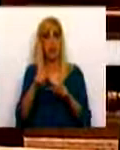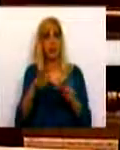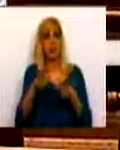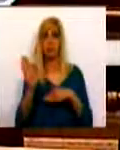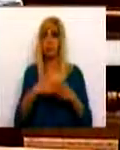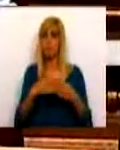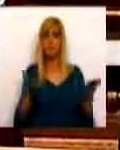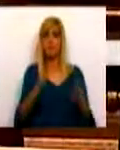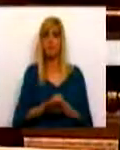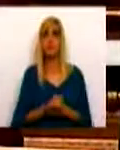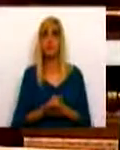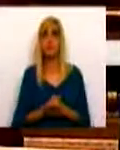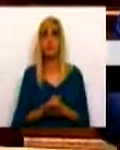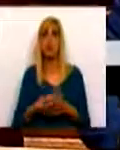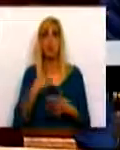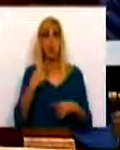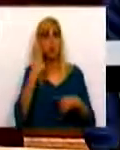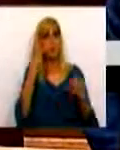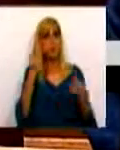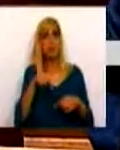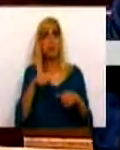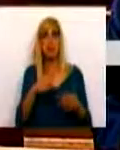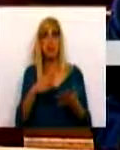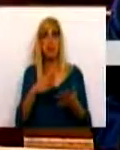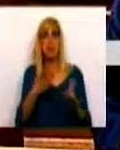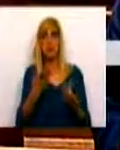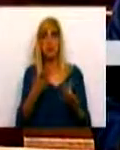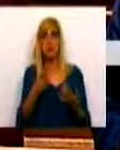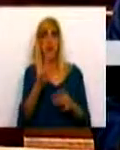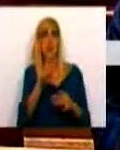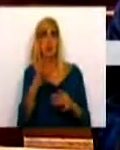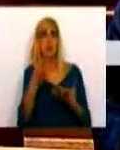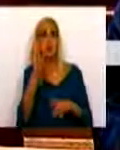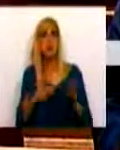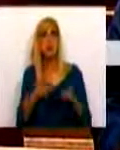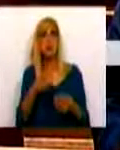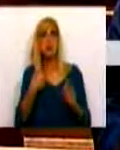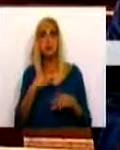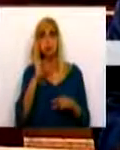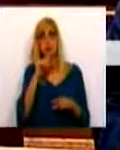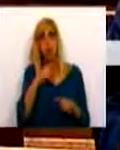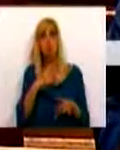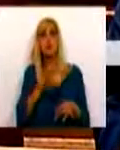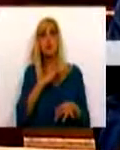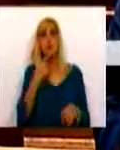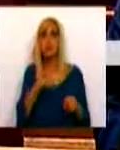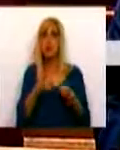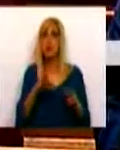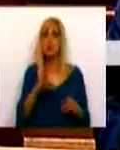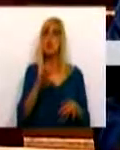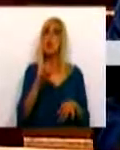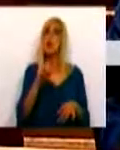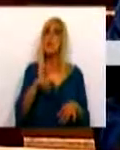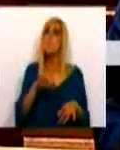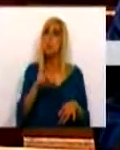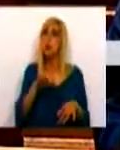fechadas. Eu apresentei aqui uma face da justiça, mas posso, Sr. Deputado José Manuel Pureza, apresentar